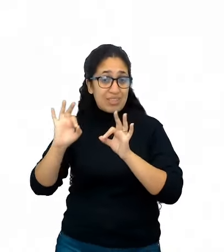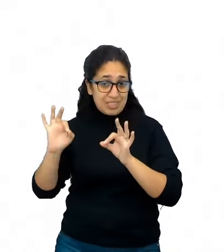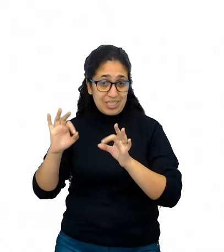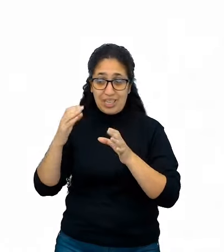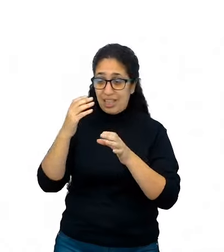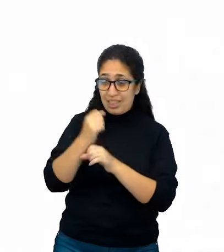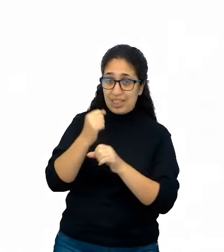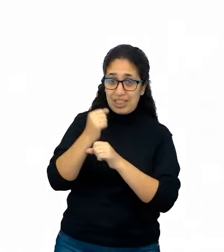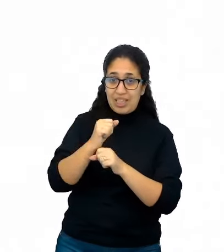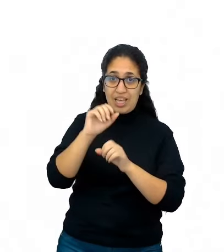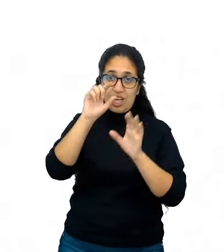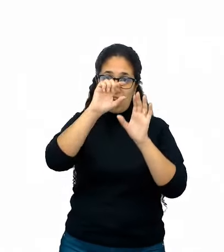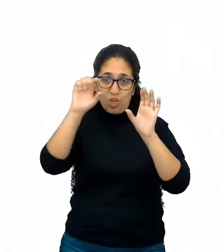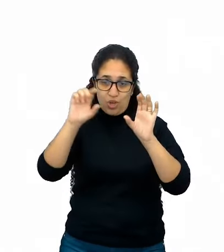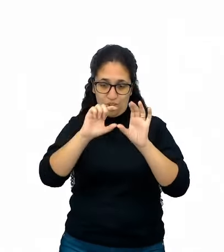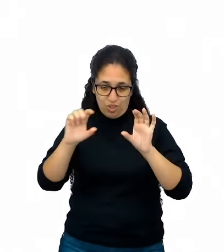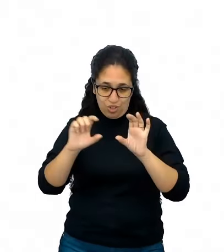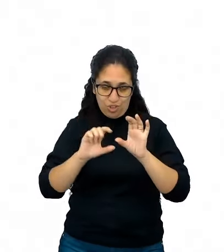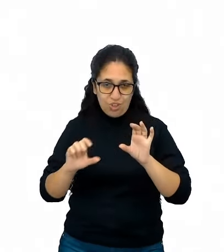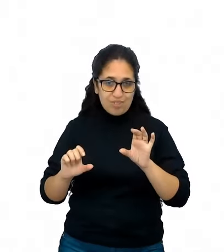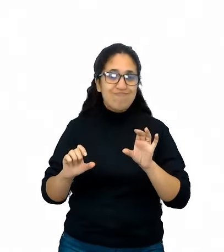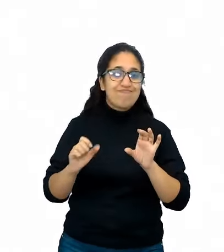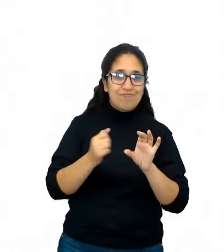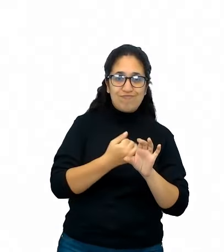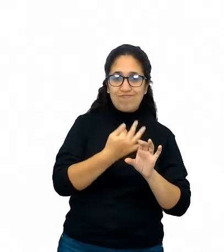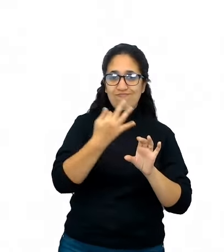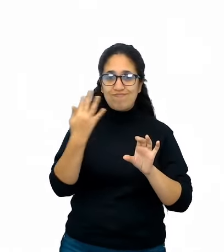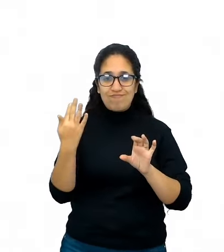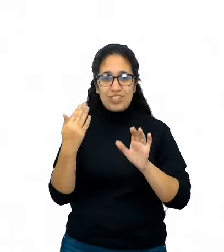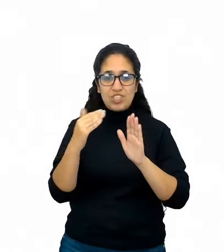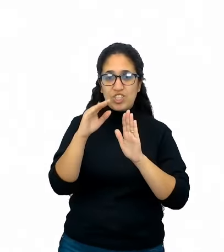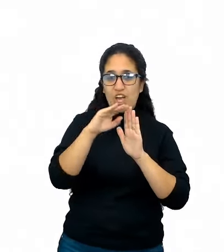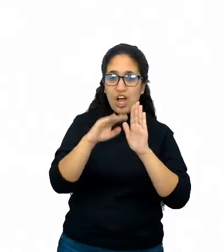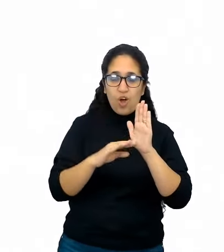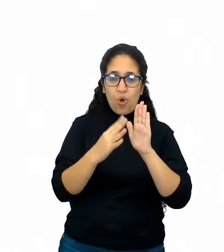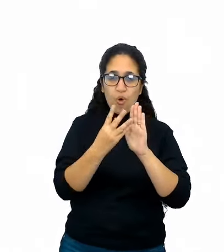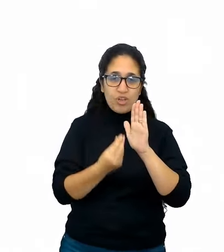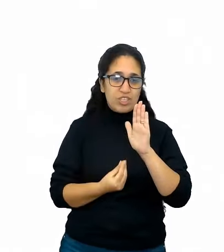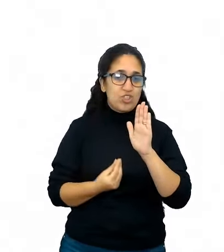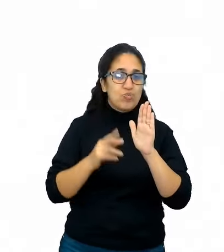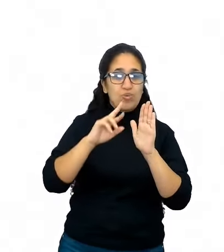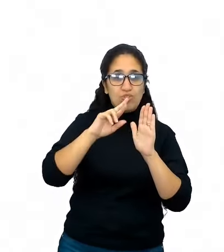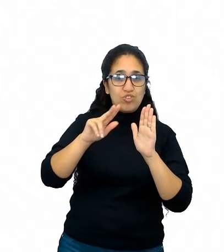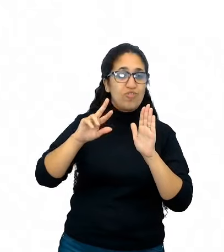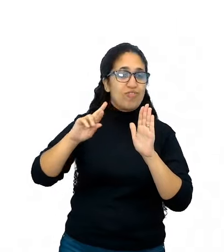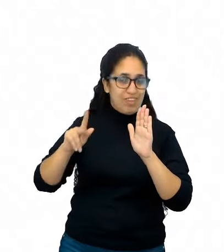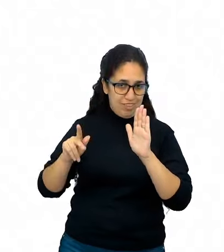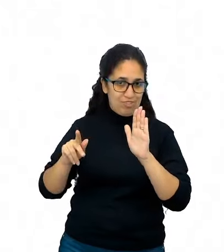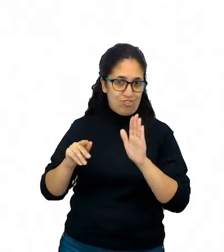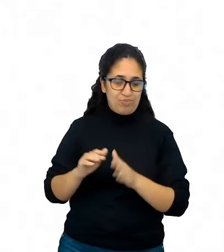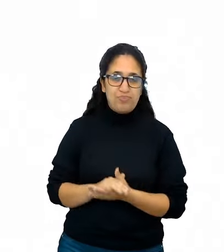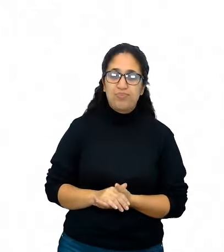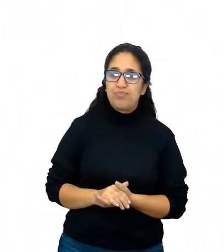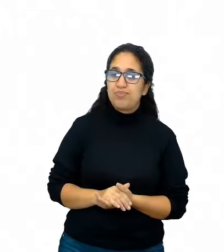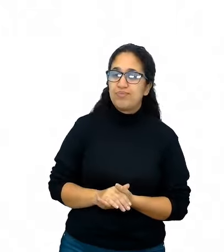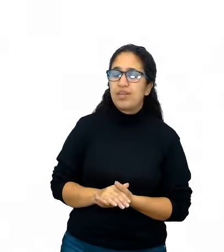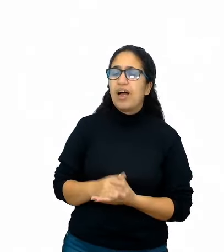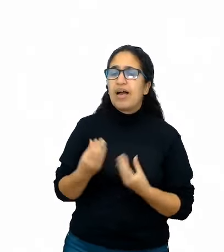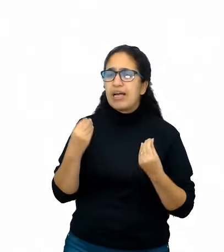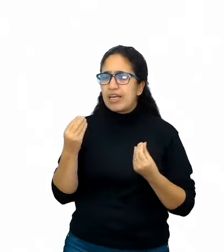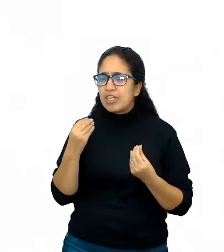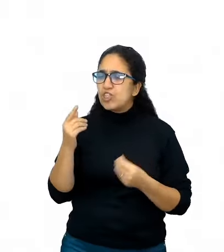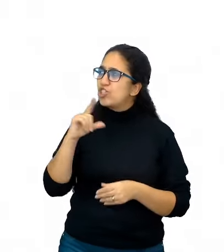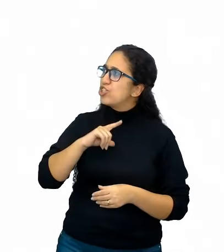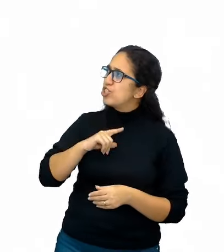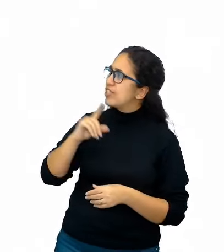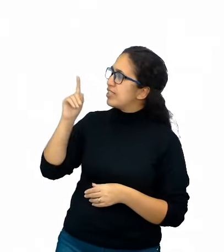armada, causada pela quantidade de diferentes algoritmos dos dois números. Então, o que que a gente tem? Nós